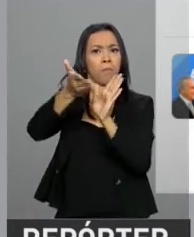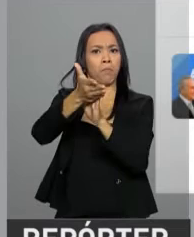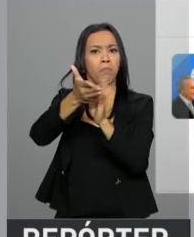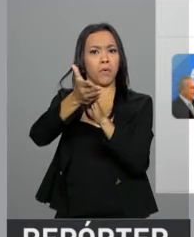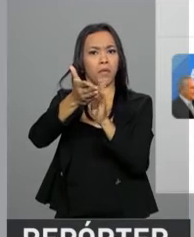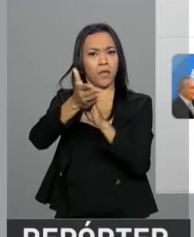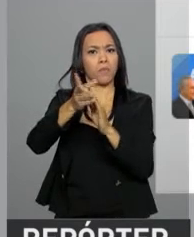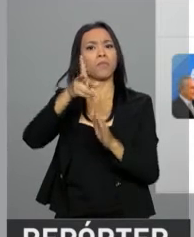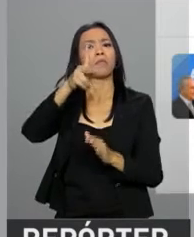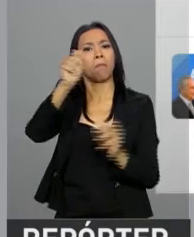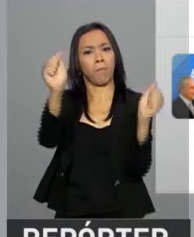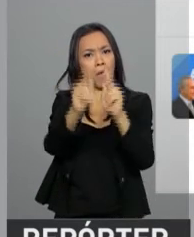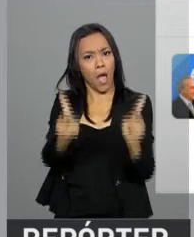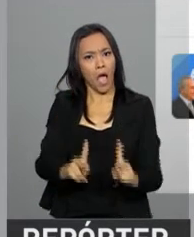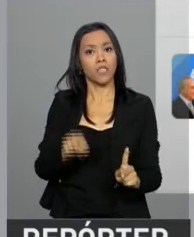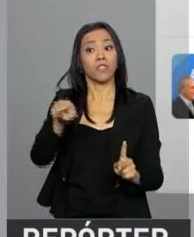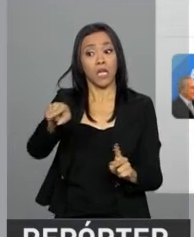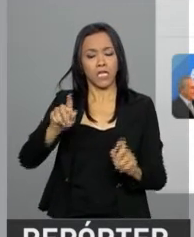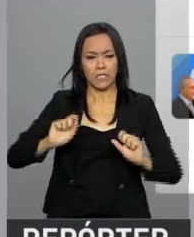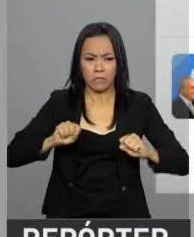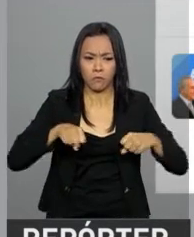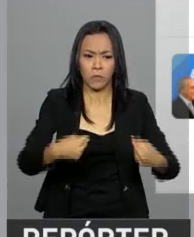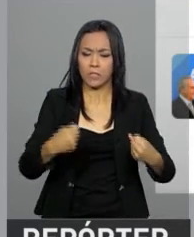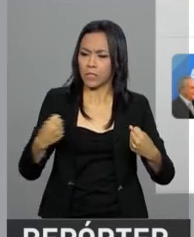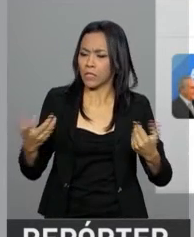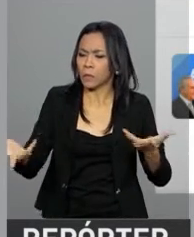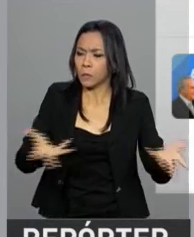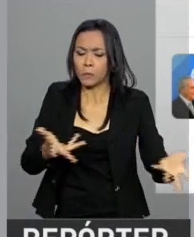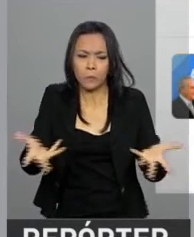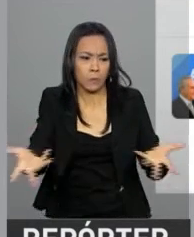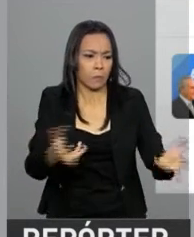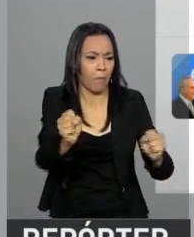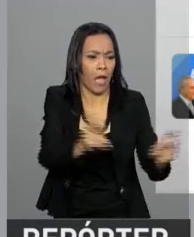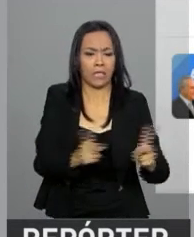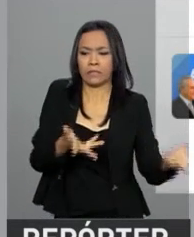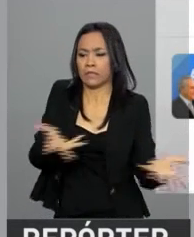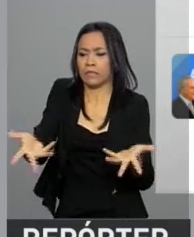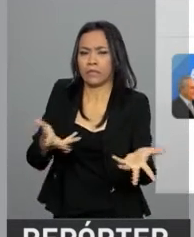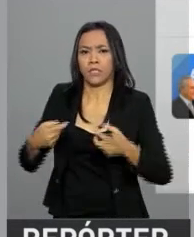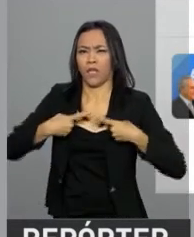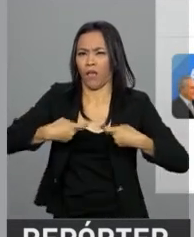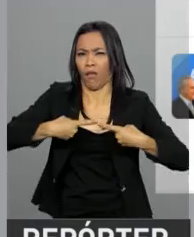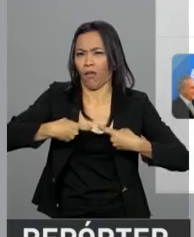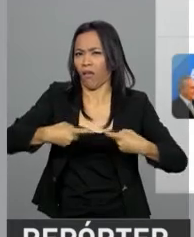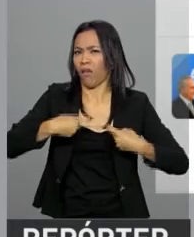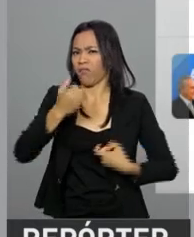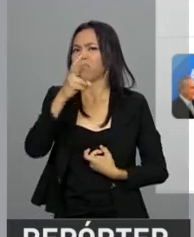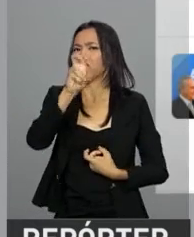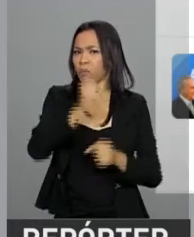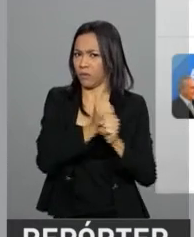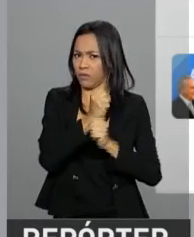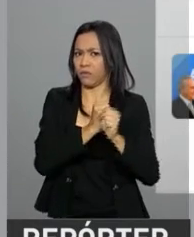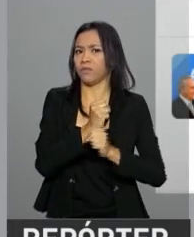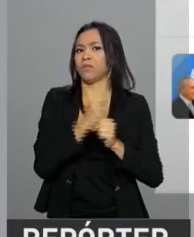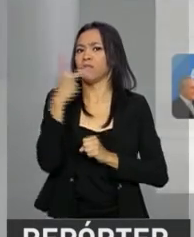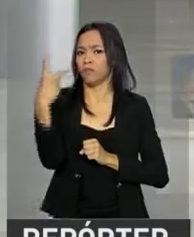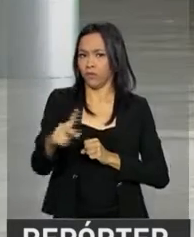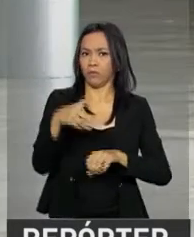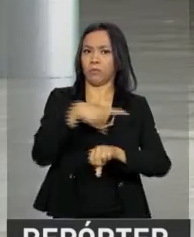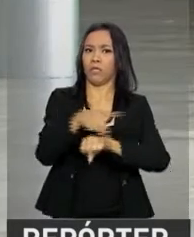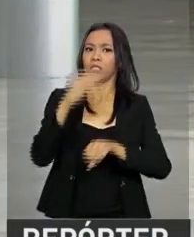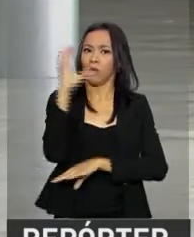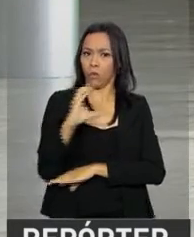conta aí dos esforços pela pacificação do país que vive um conflito armado há mais de 50 anos. Michel Temer disse que